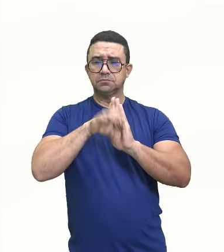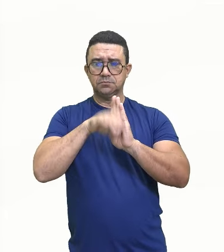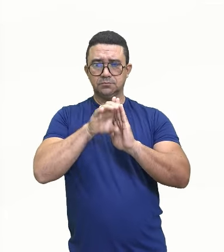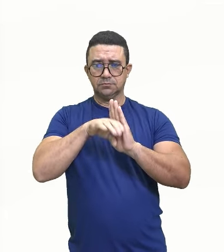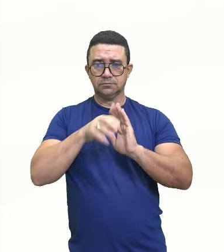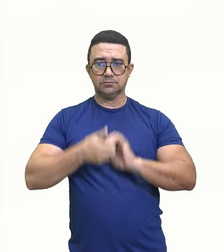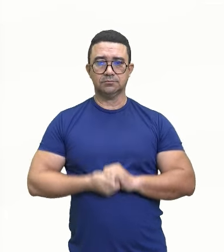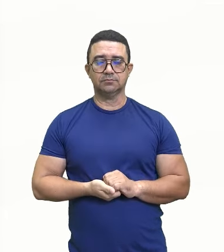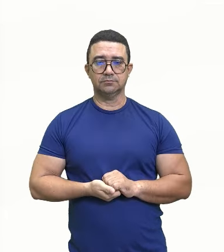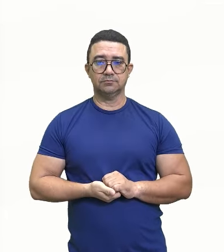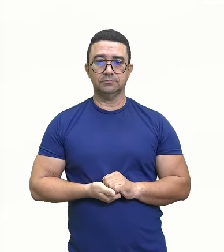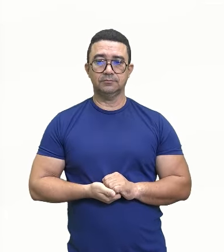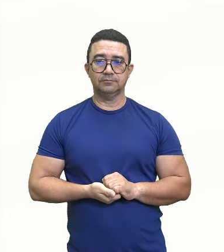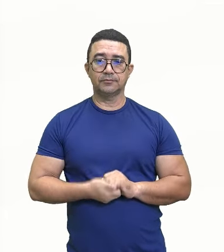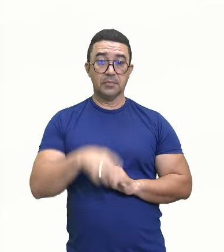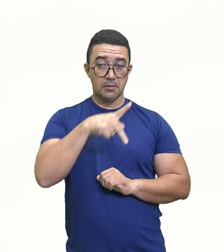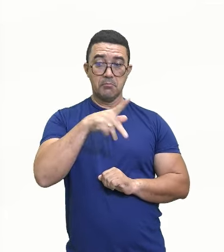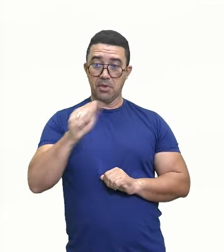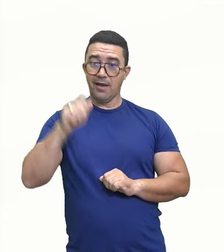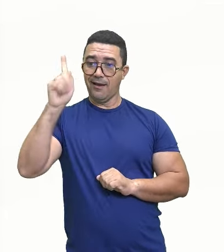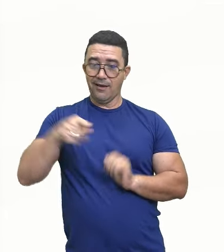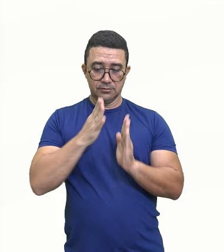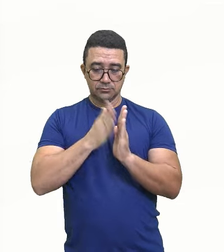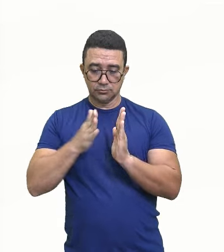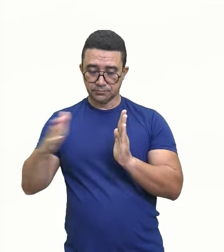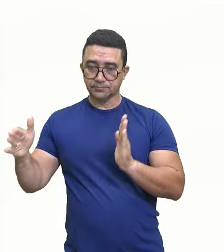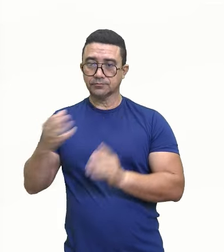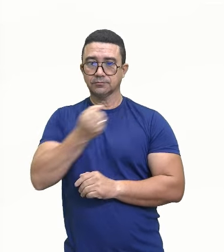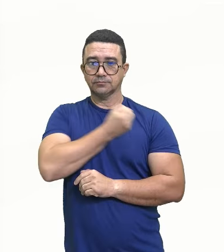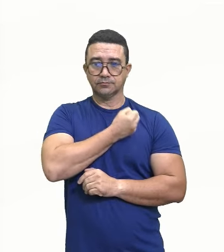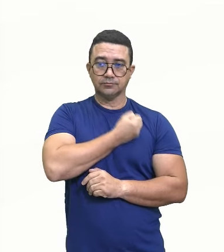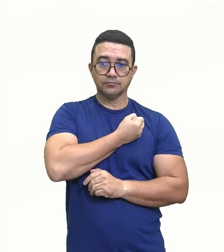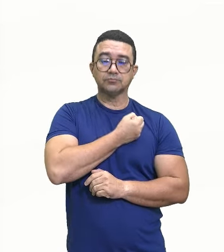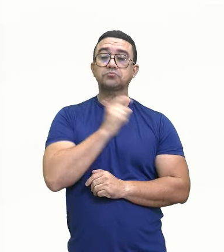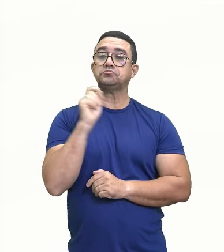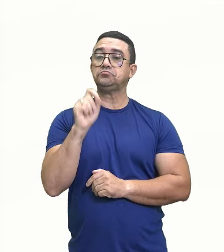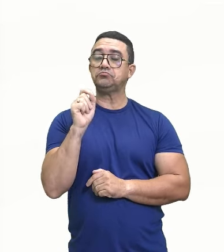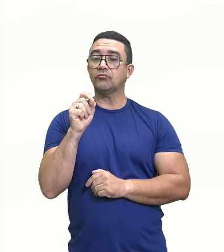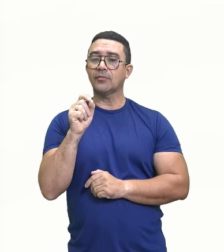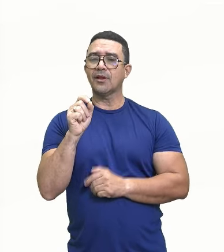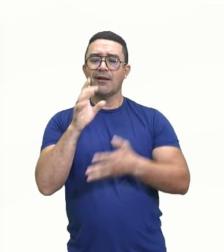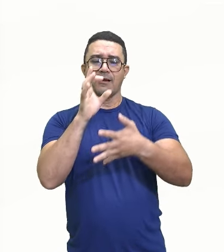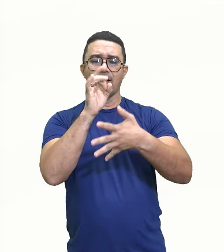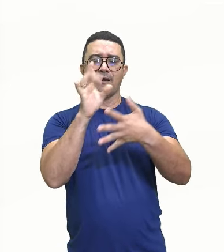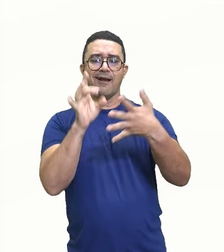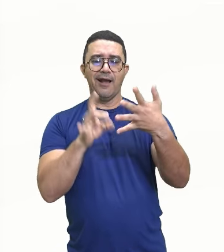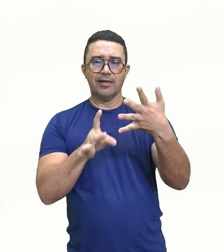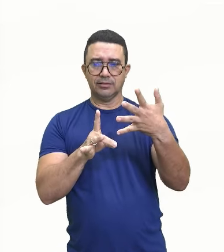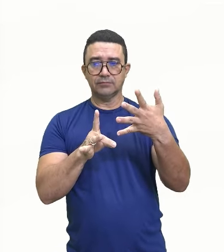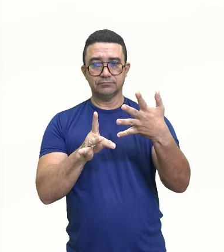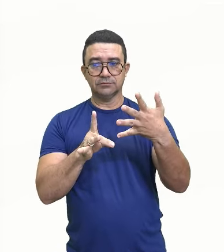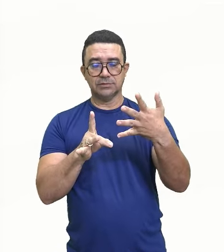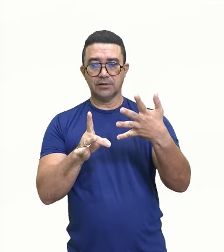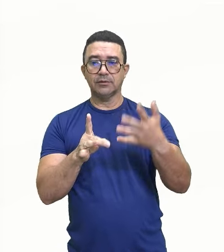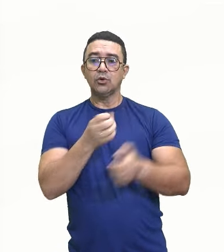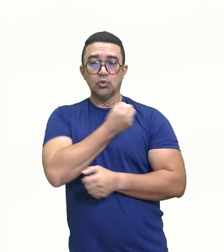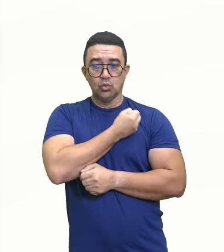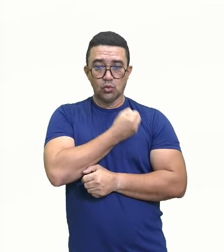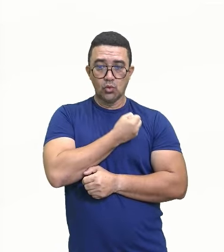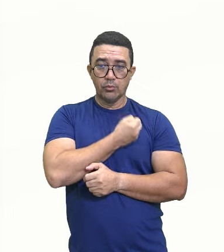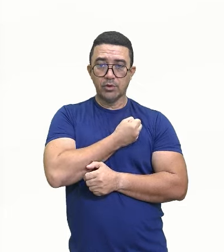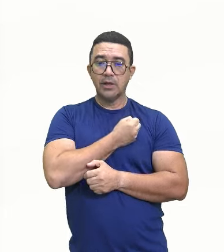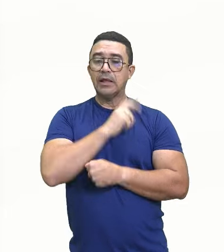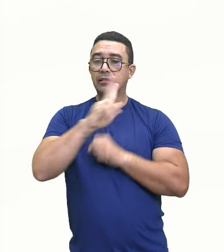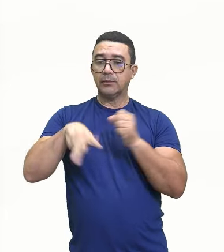Uma progressão aritmética é uma sequência numérica em que cada termo, a partir